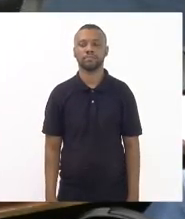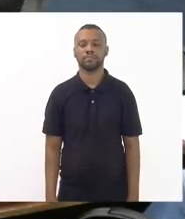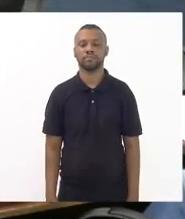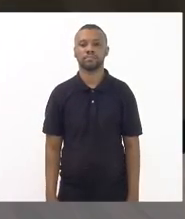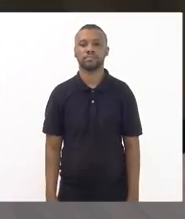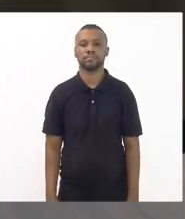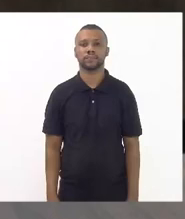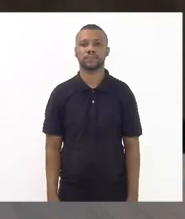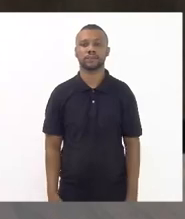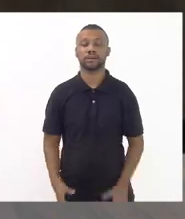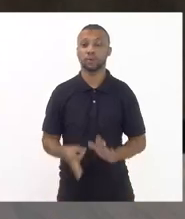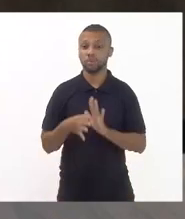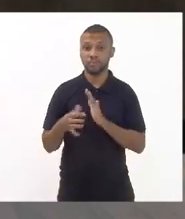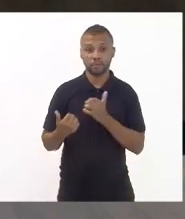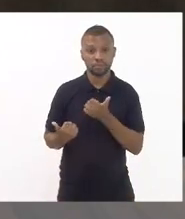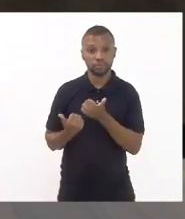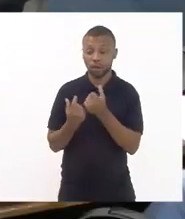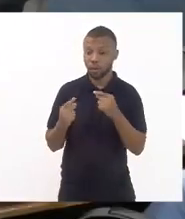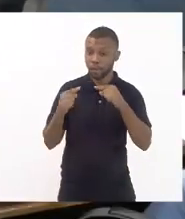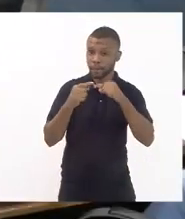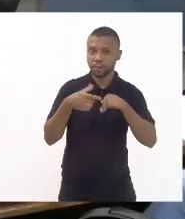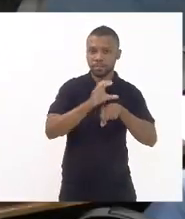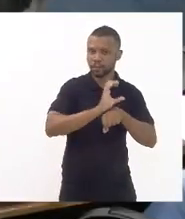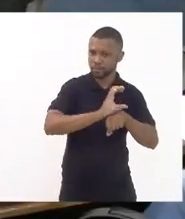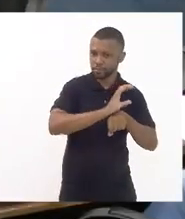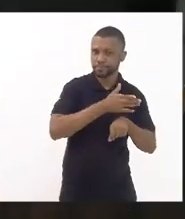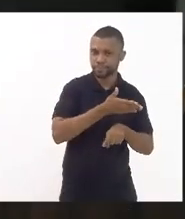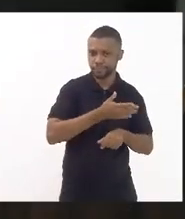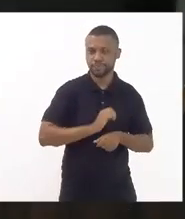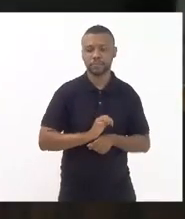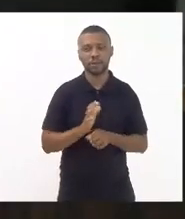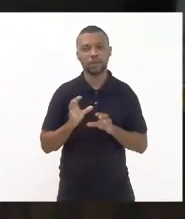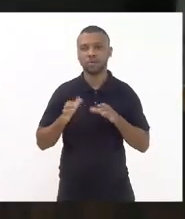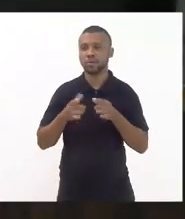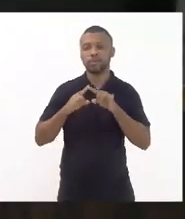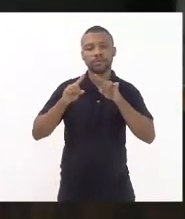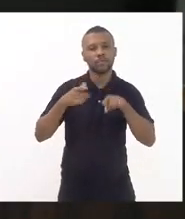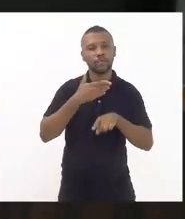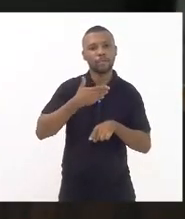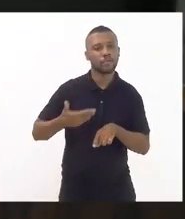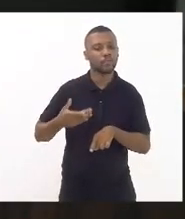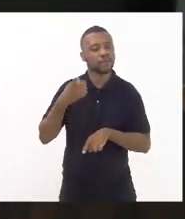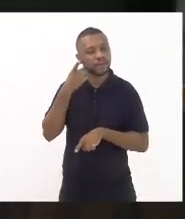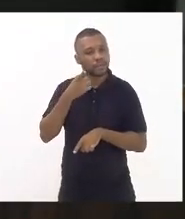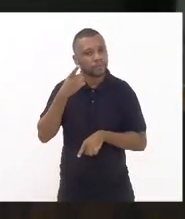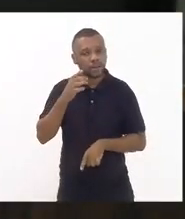O parecer é pela constitucionalidade, presidente. Pela Comissão de Servidores Públicos, deputado Flávio Serafini.